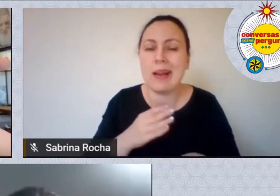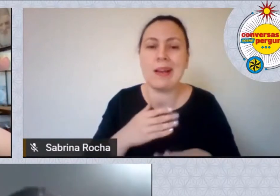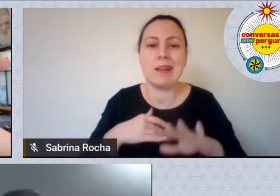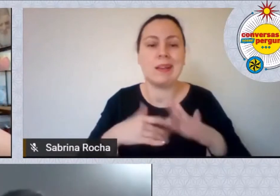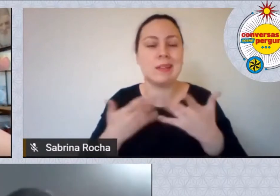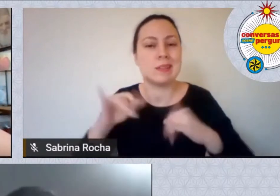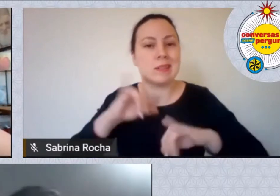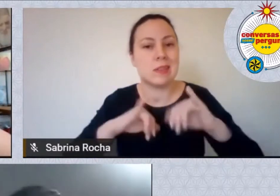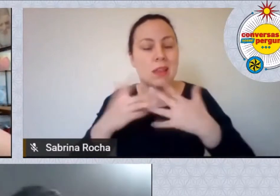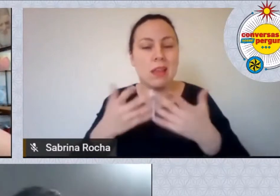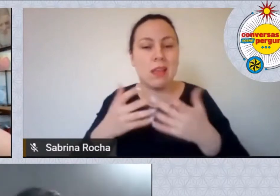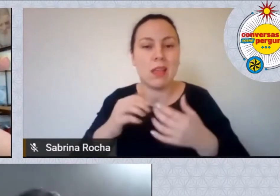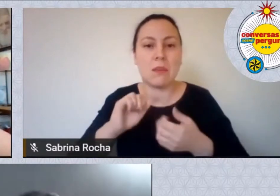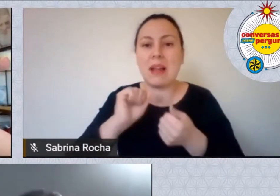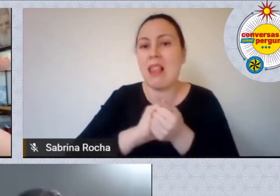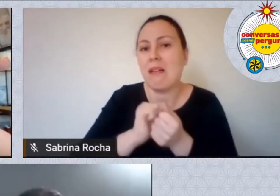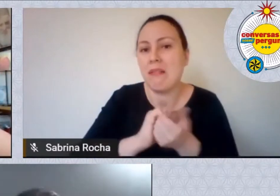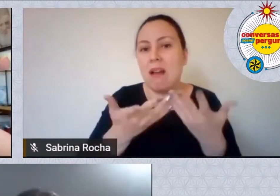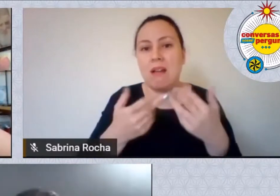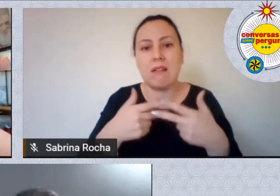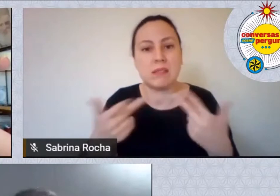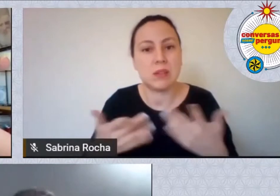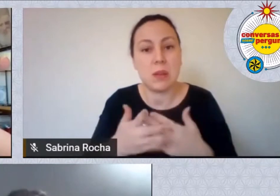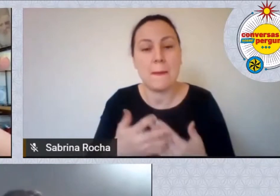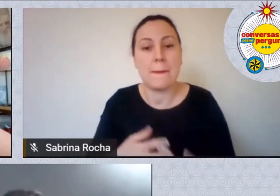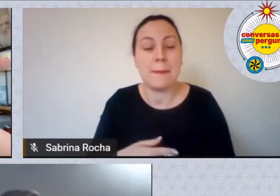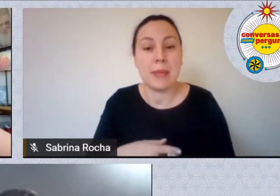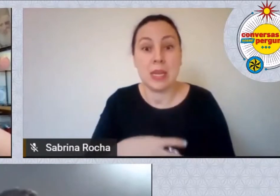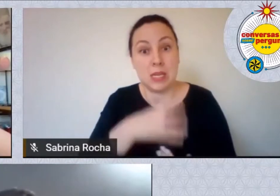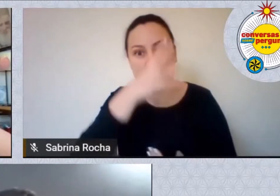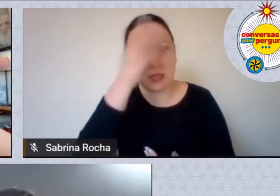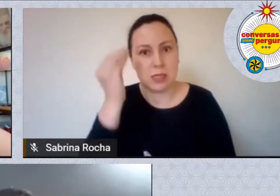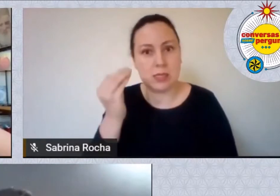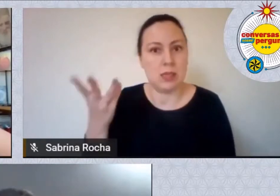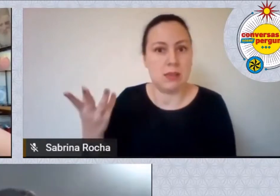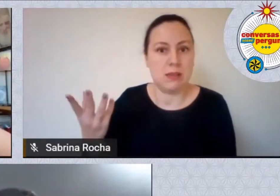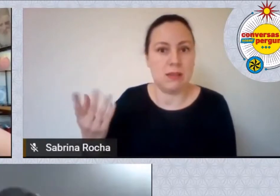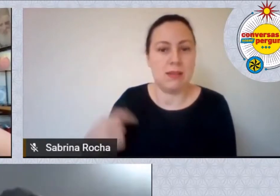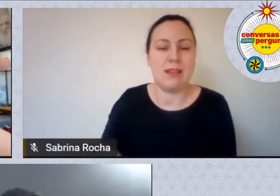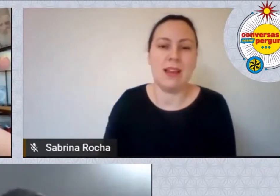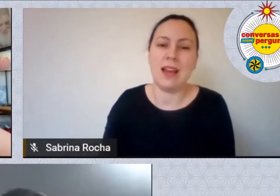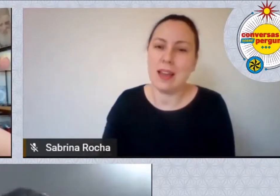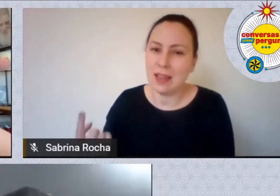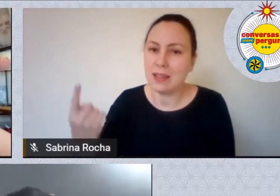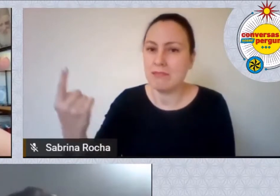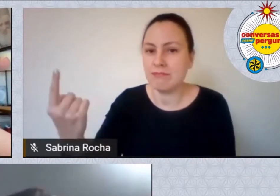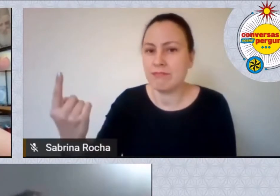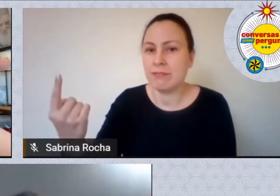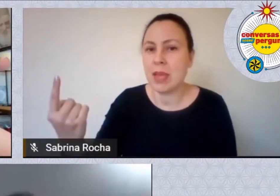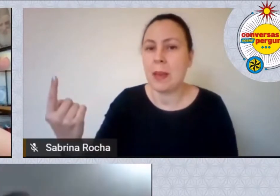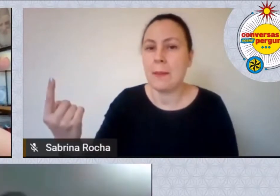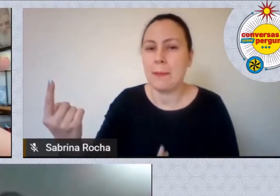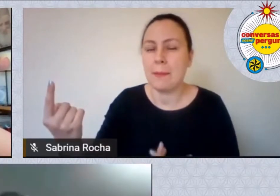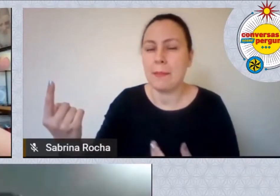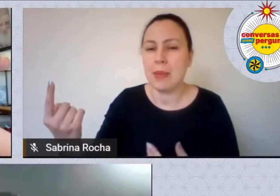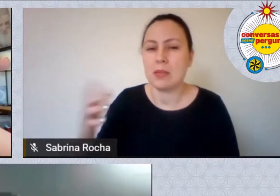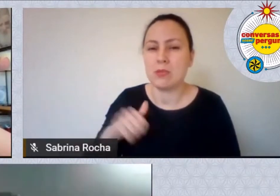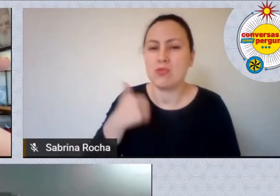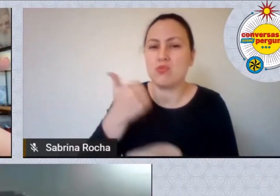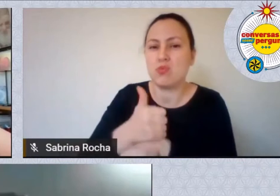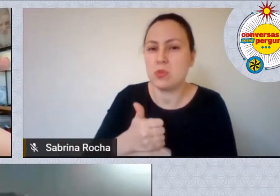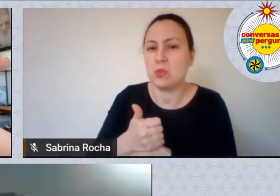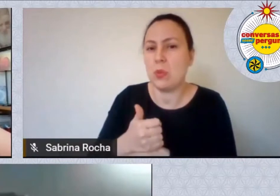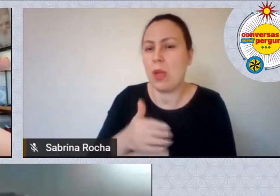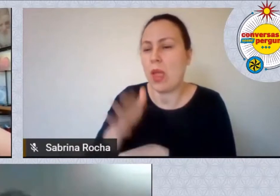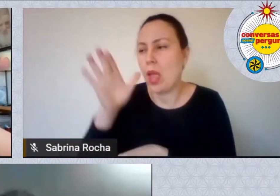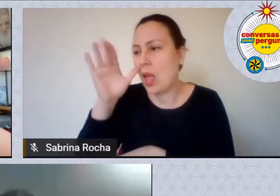atividade, para o quê? Para esquecer, para não pensar, para fazer em vez de falar e lembrar. né? E do outro lado, a pessoa vai